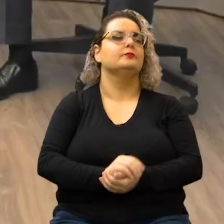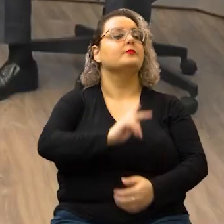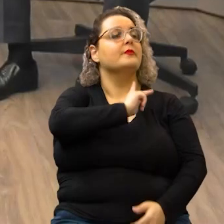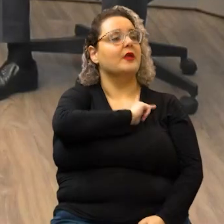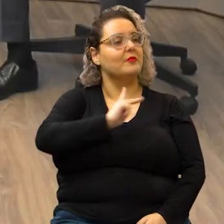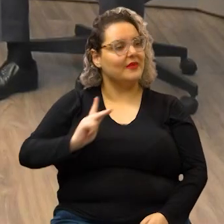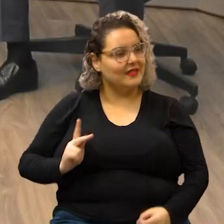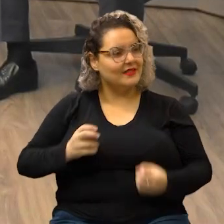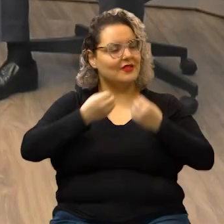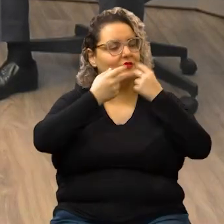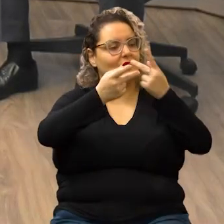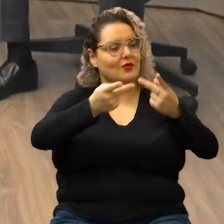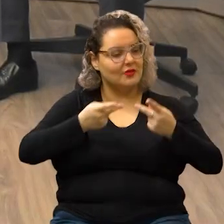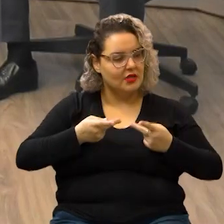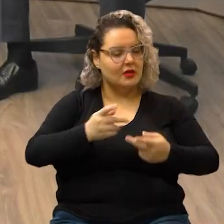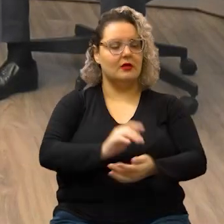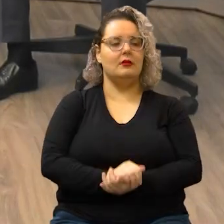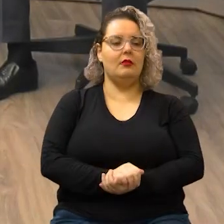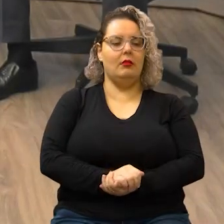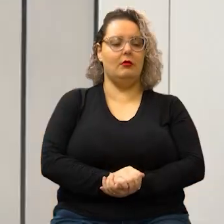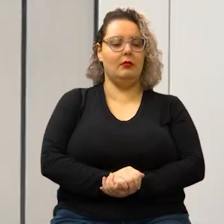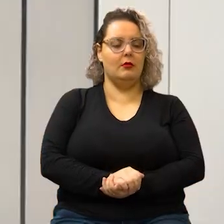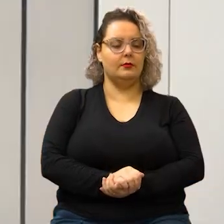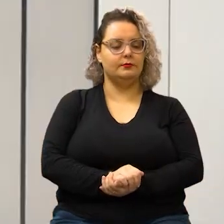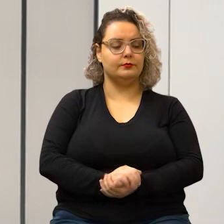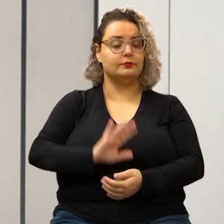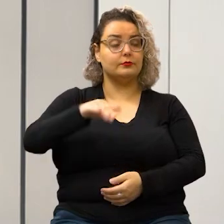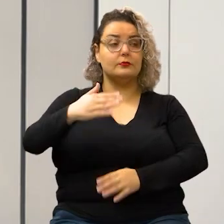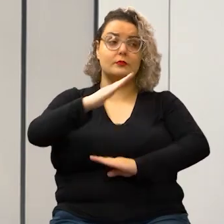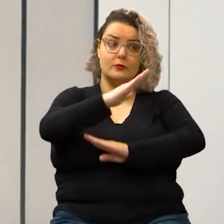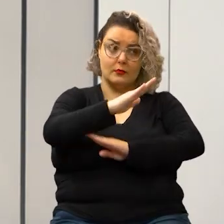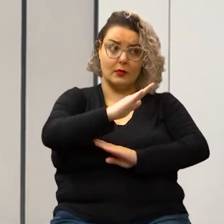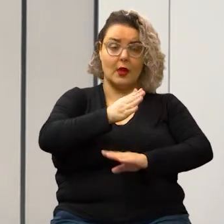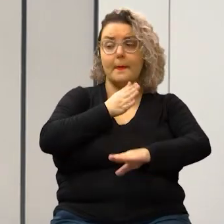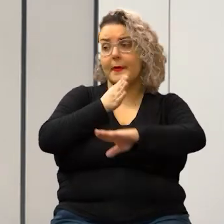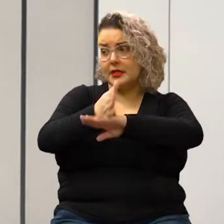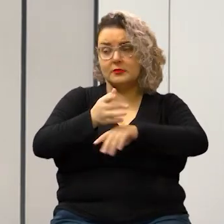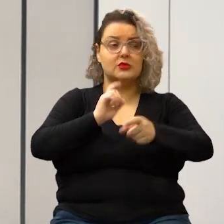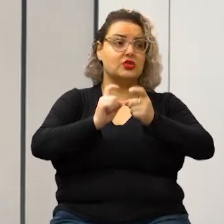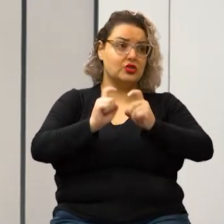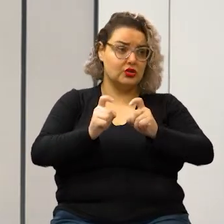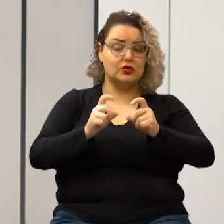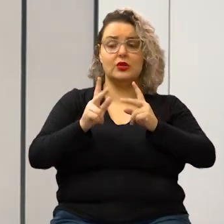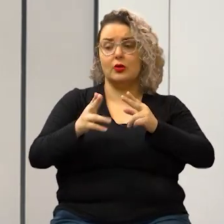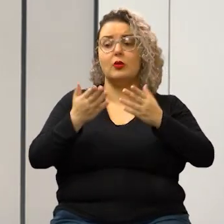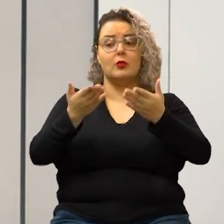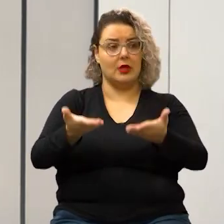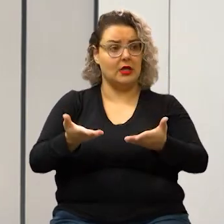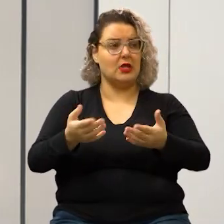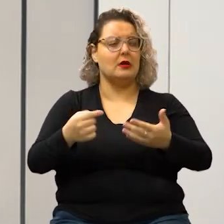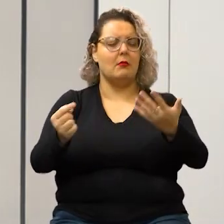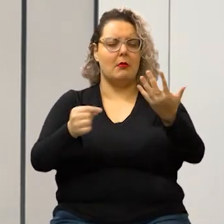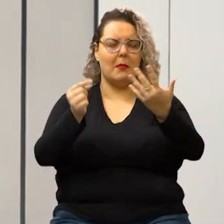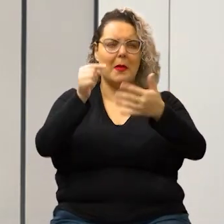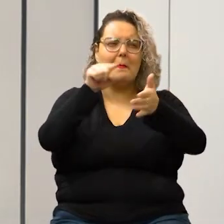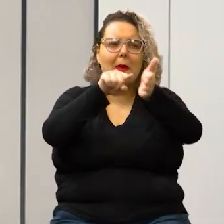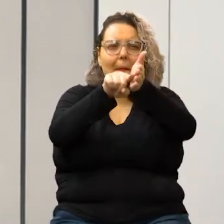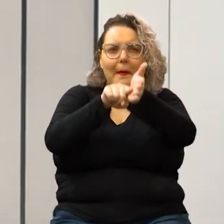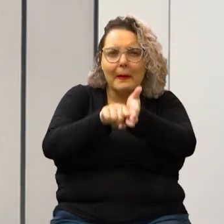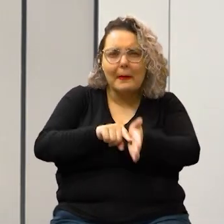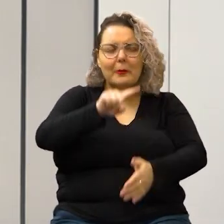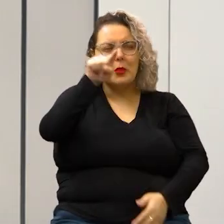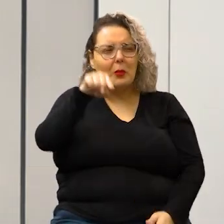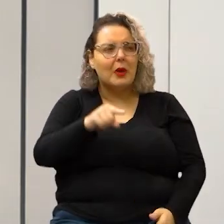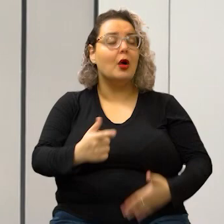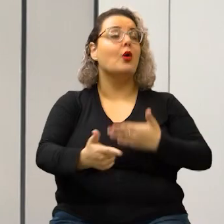bem-vindo, um bom dia. Quando a Câmara participa de reuniões como essas, que trazem esses questionamentos, o papel